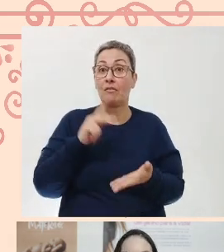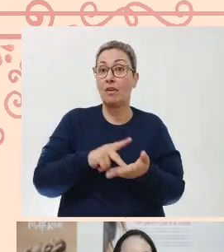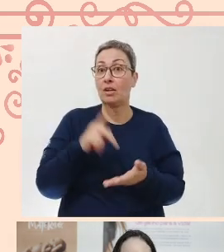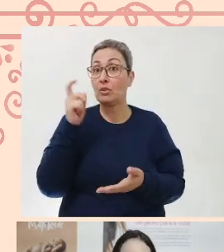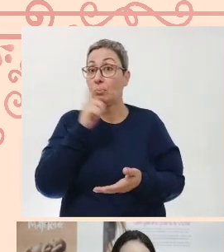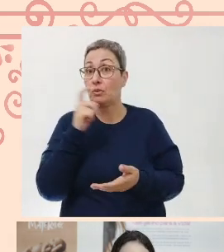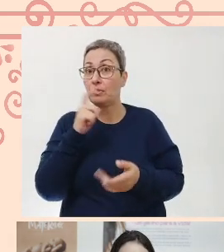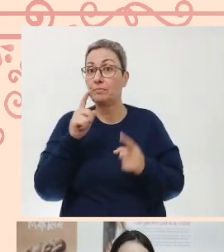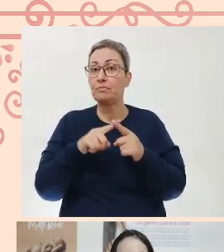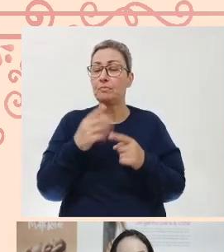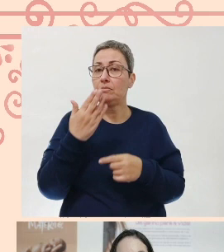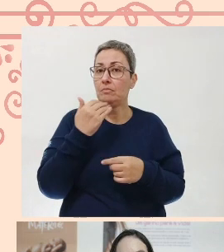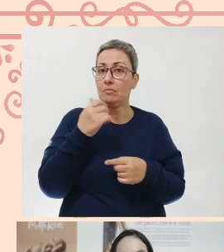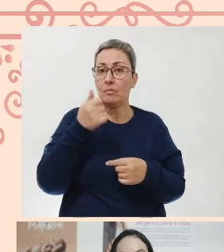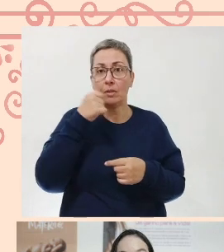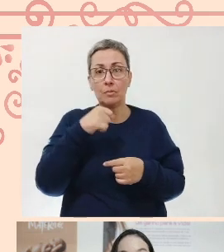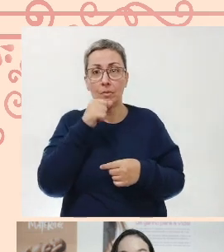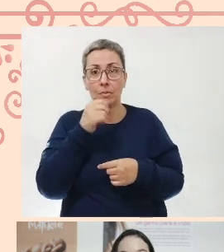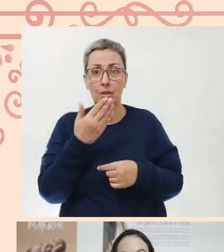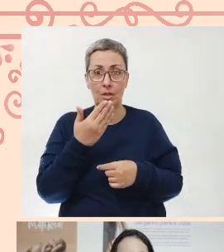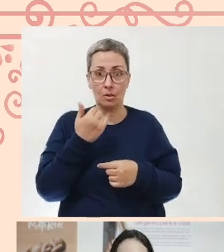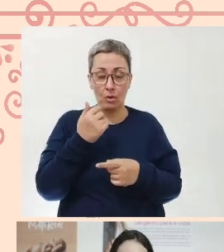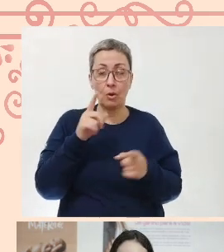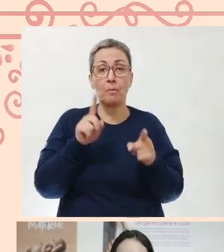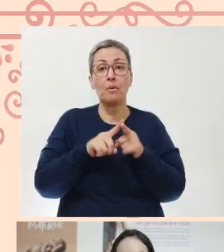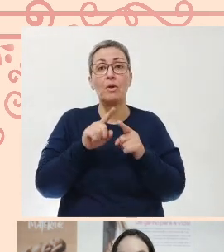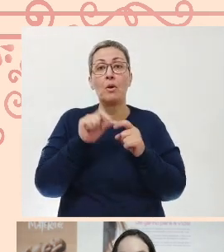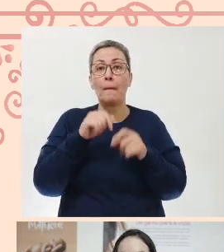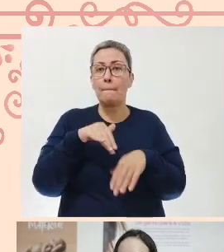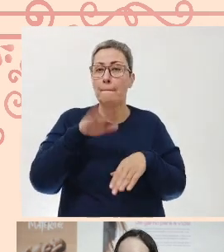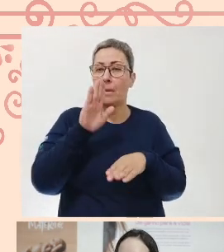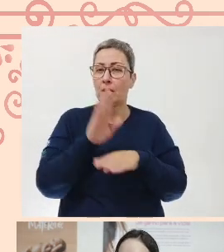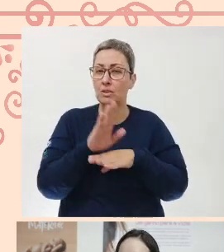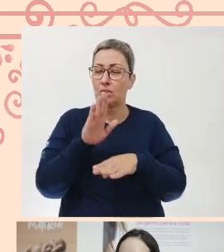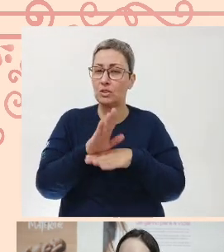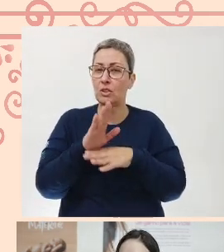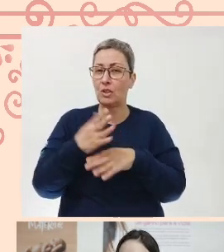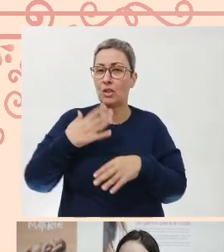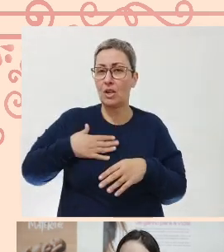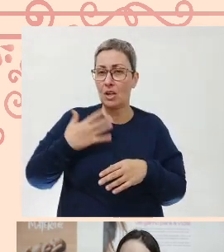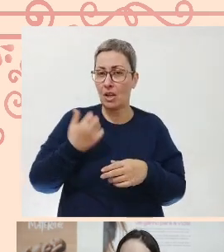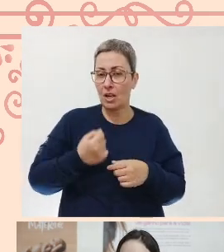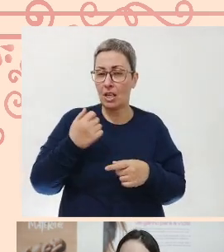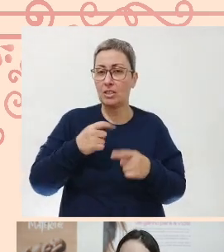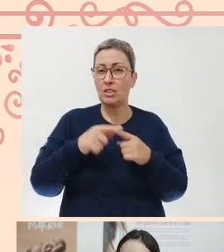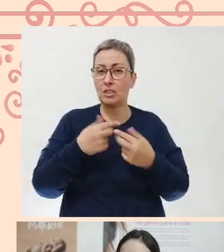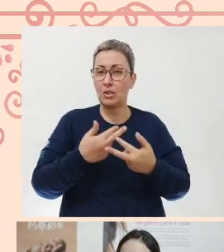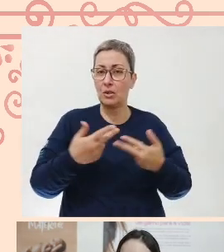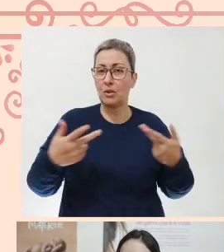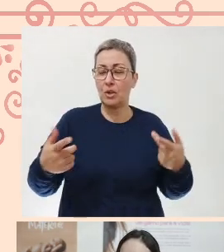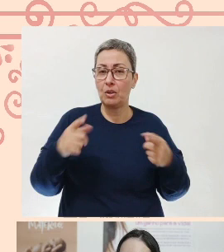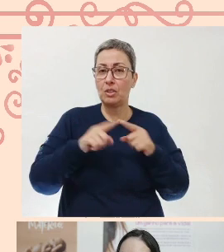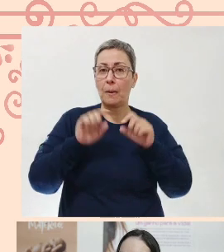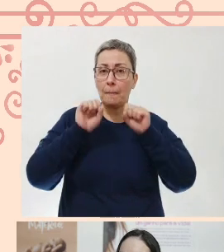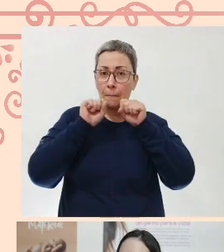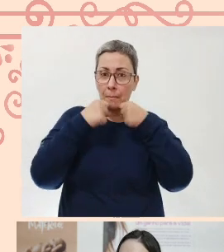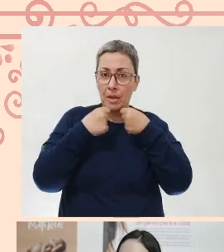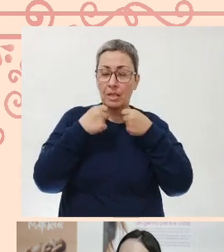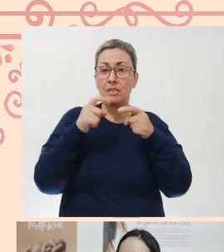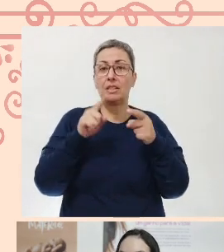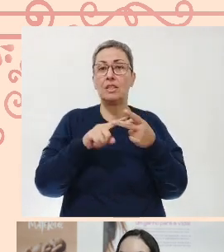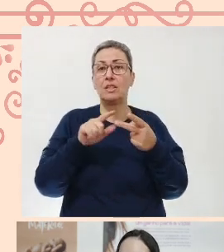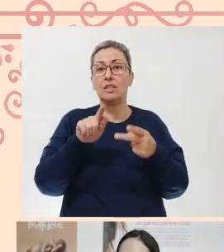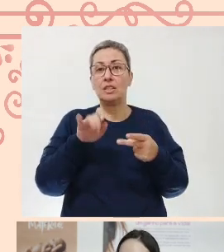E é fato ou fake? Os alimentos que a mãe come e que mais ajudam a produzir leite materno são os derivados de